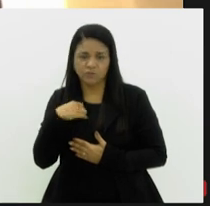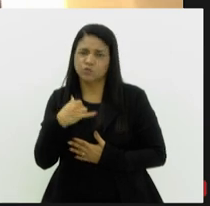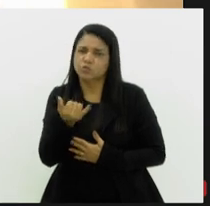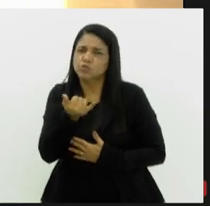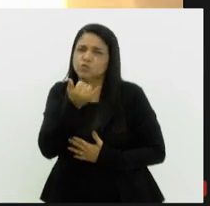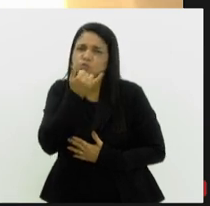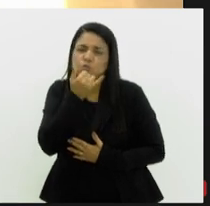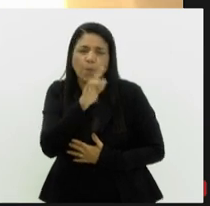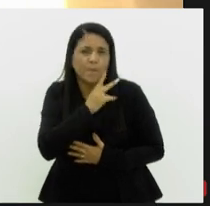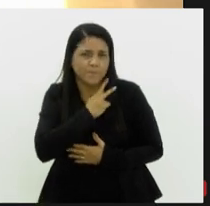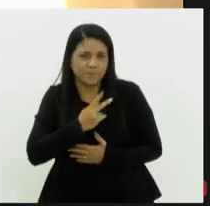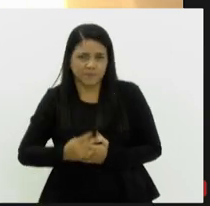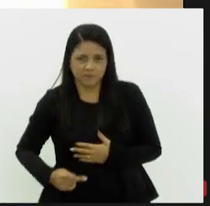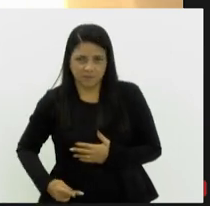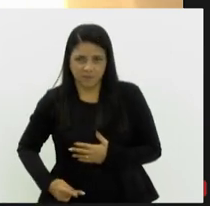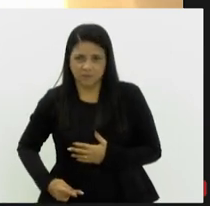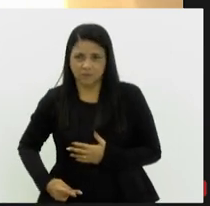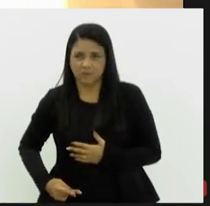desculpa contrariar